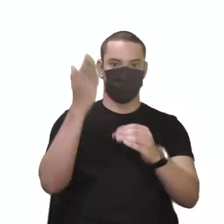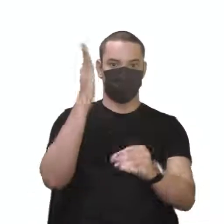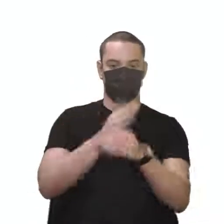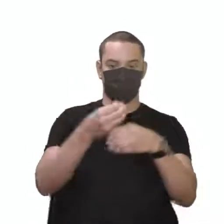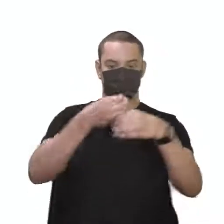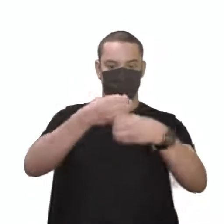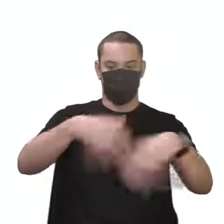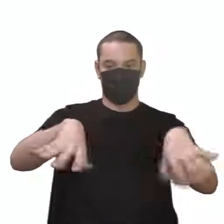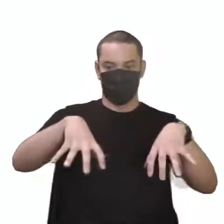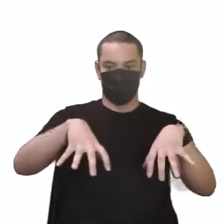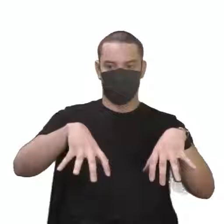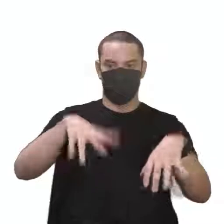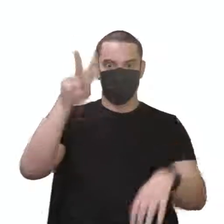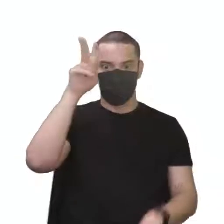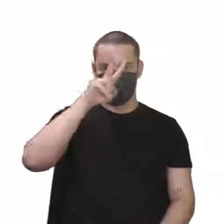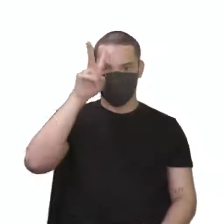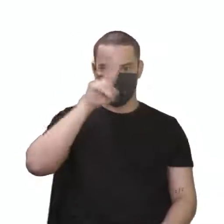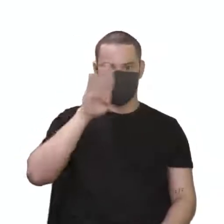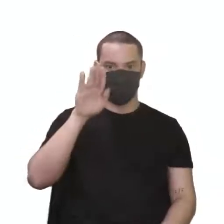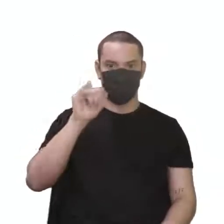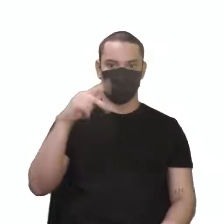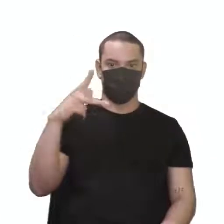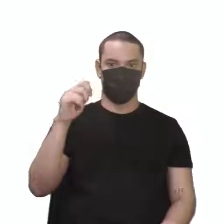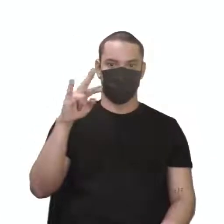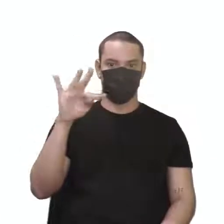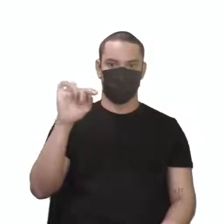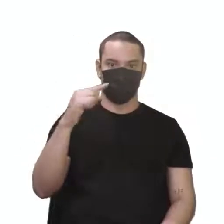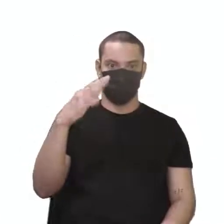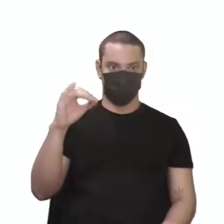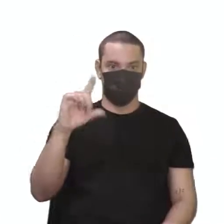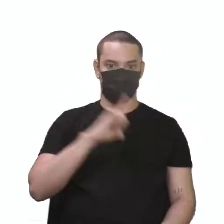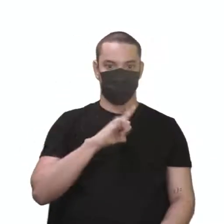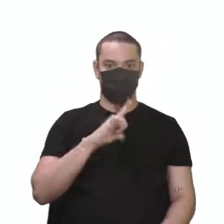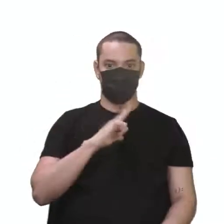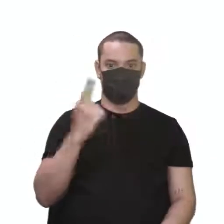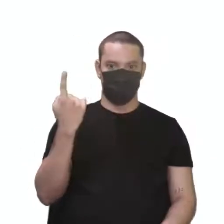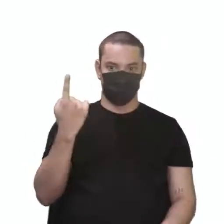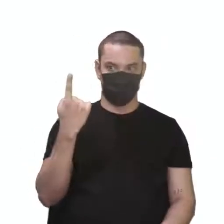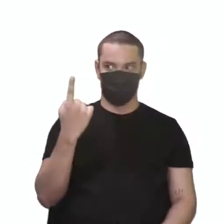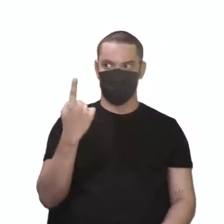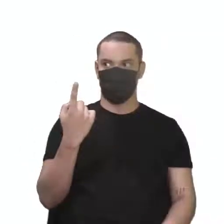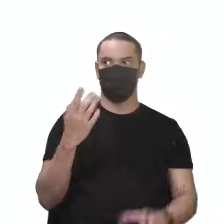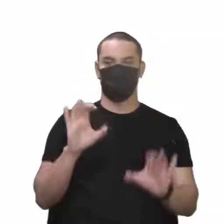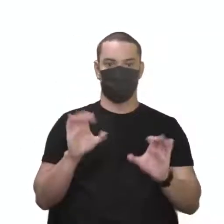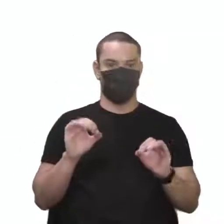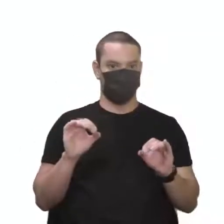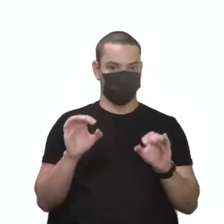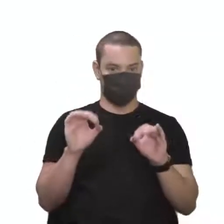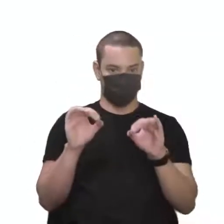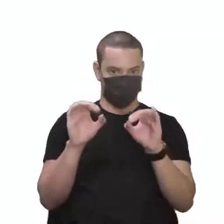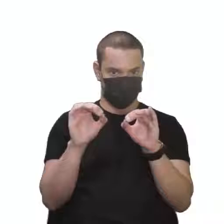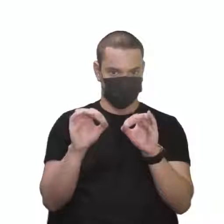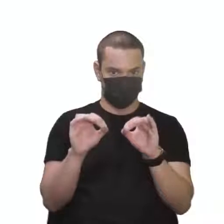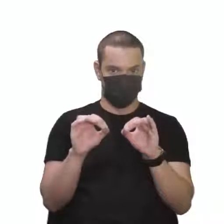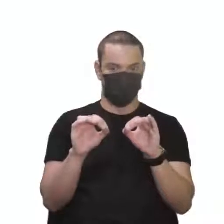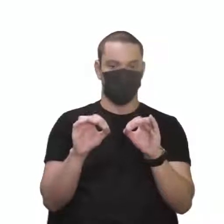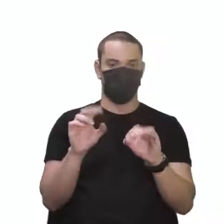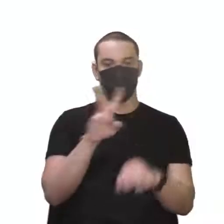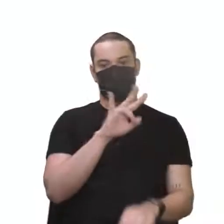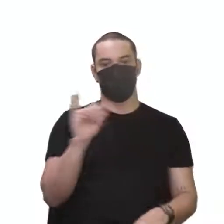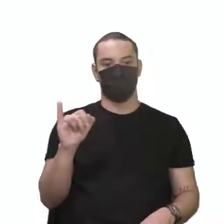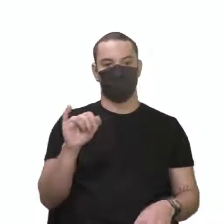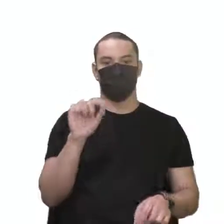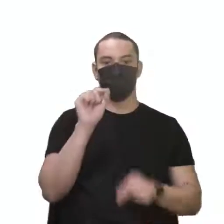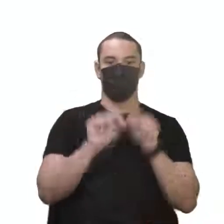bipartição. E o que é a bipartição, professora? É quando eu tenho essa bactéria, tá? Ela vai